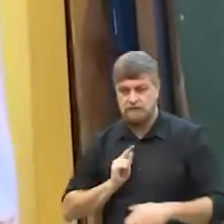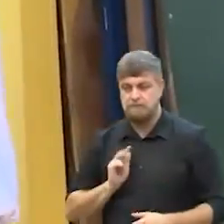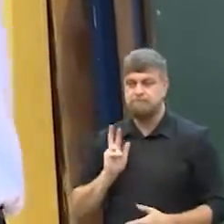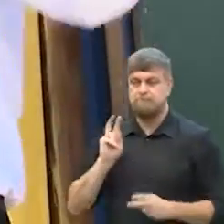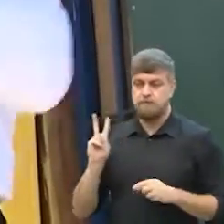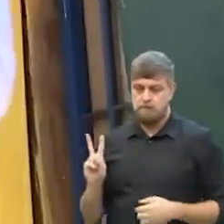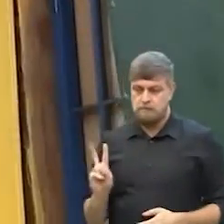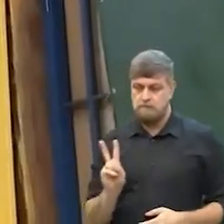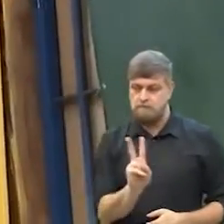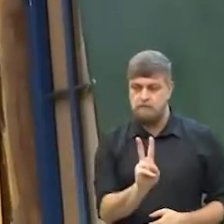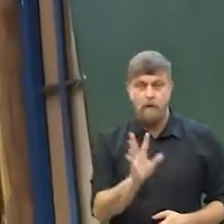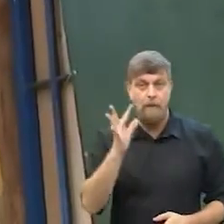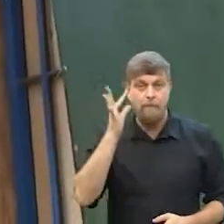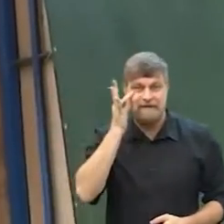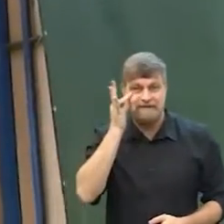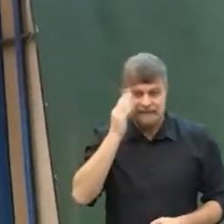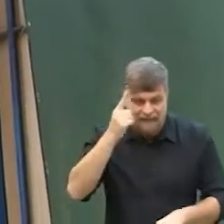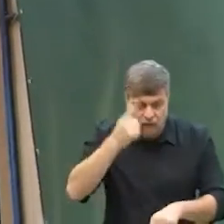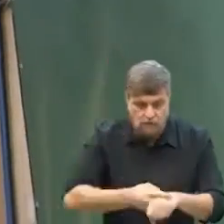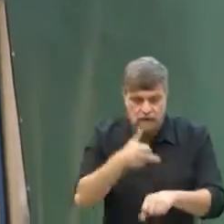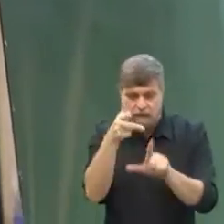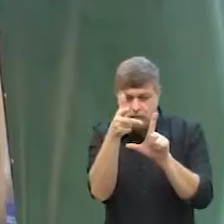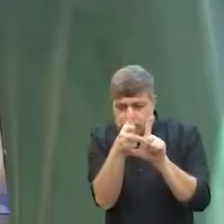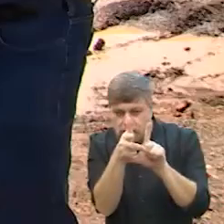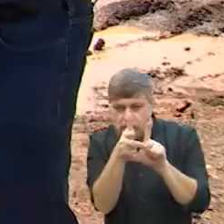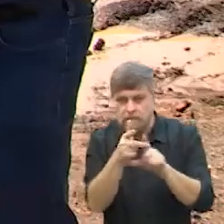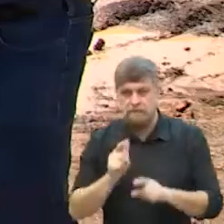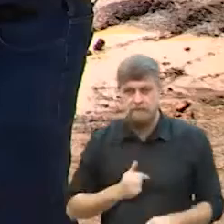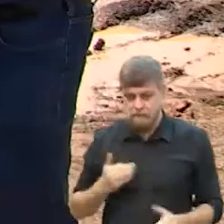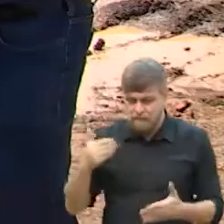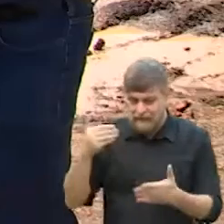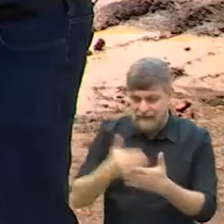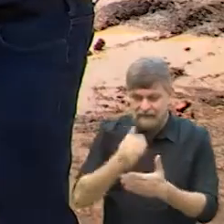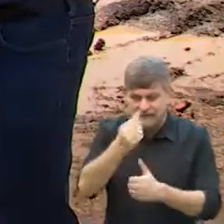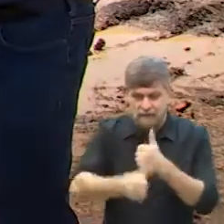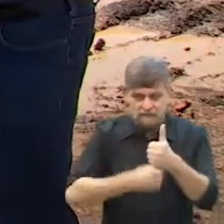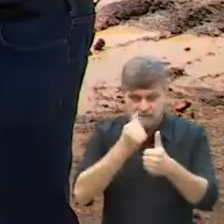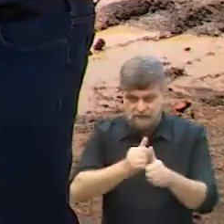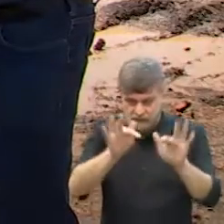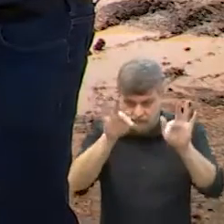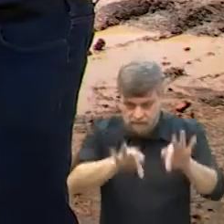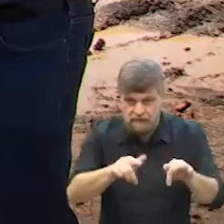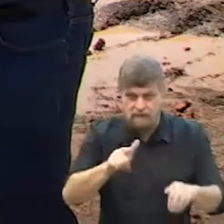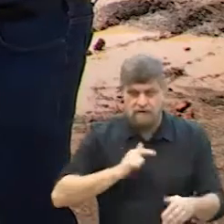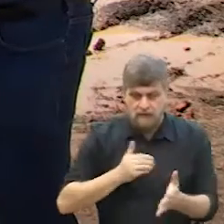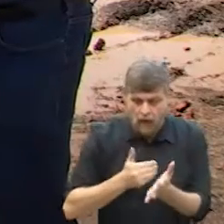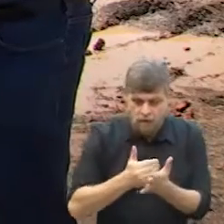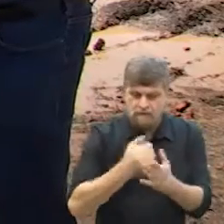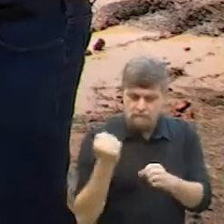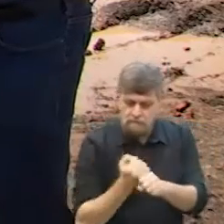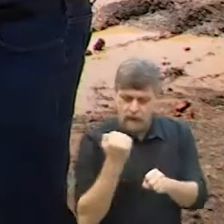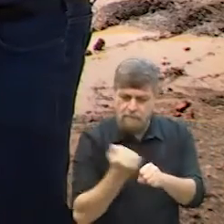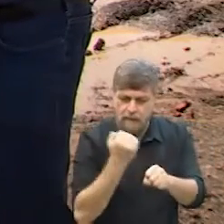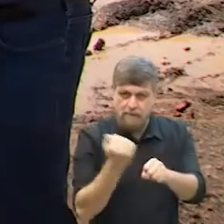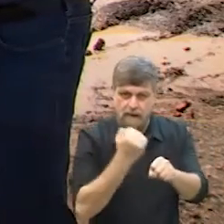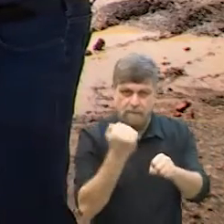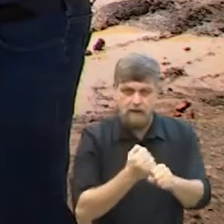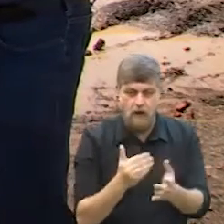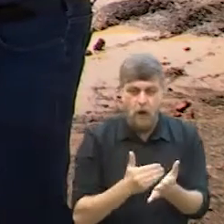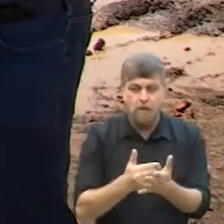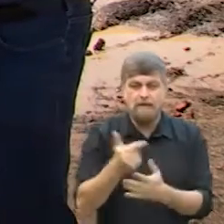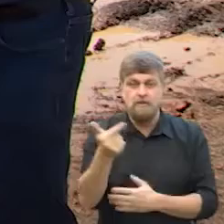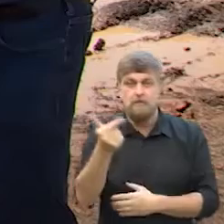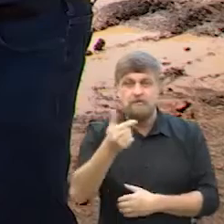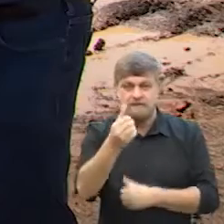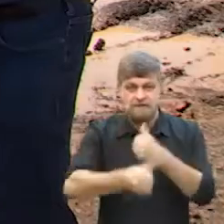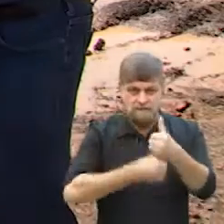Almeida, estiveram no local da obra durante a nossa gravação. Até o final desse semestre, nós vamos estar com as obras sendo iniciadas. E